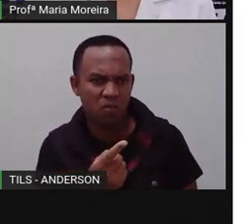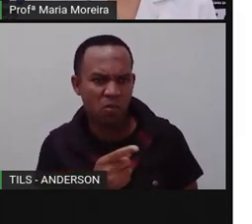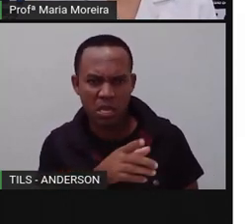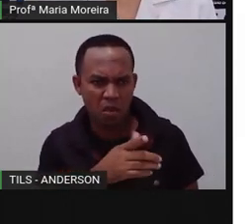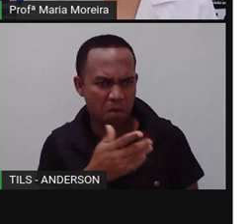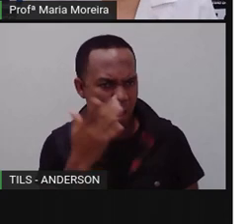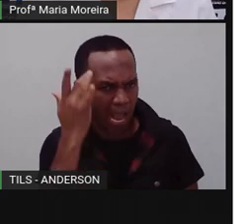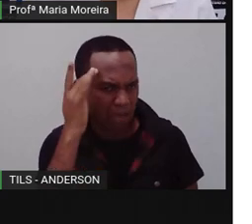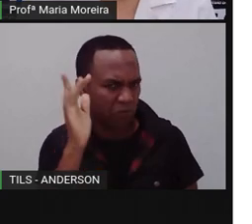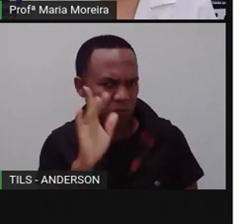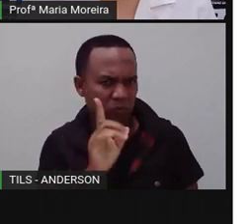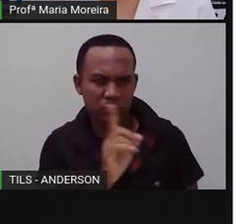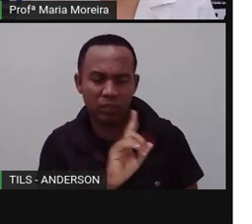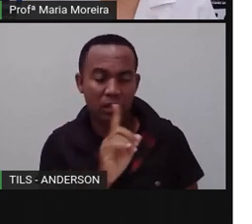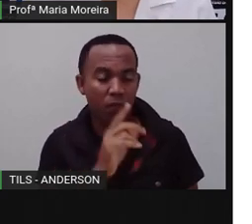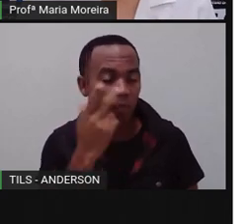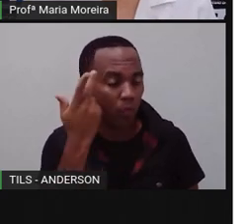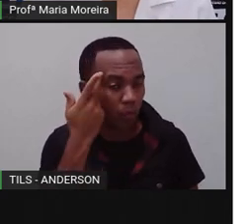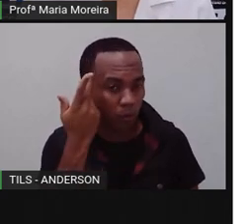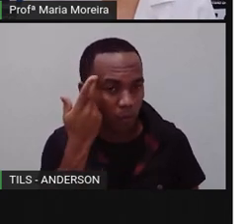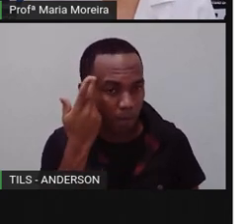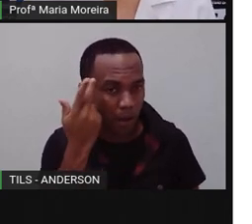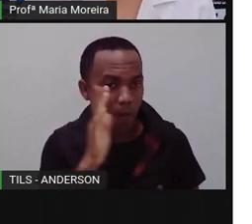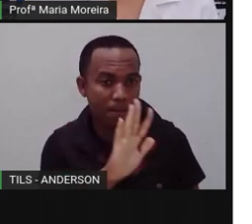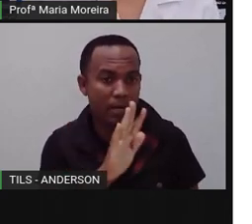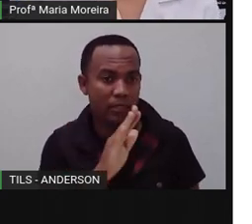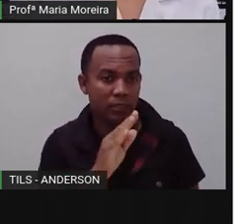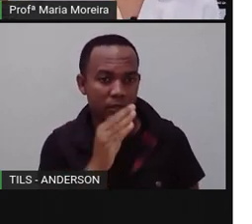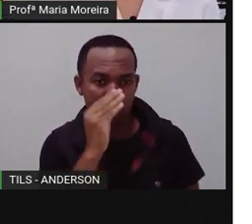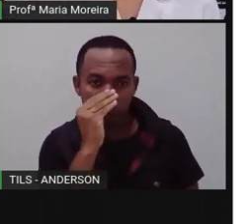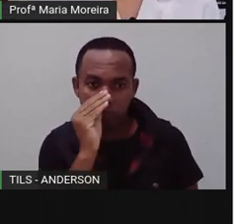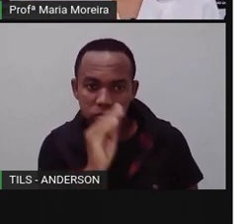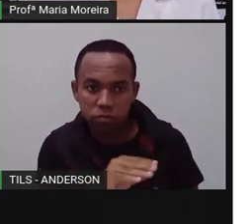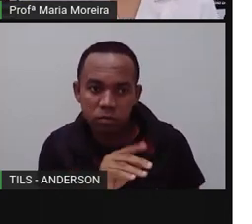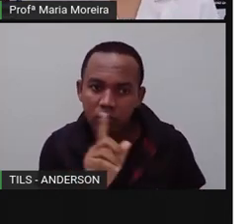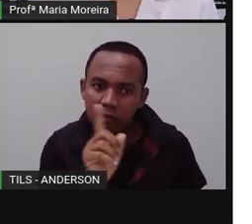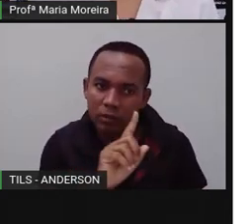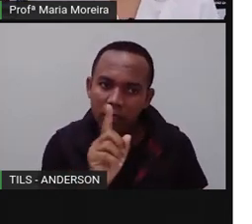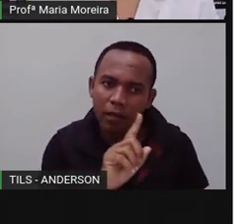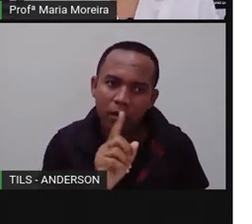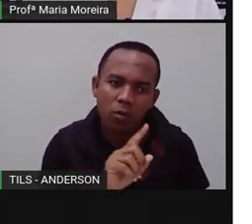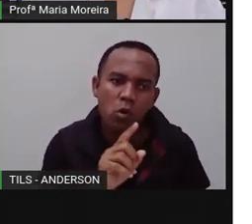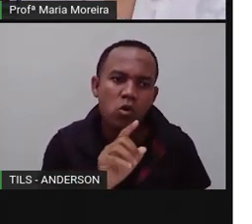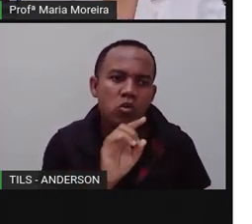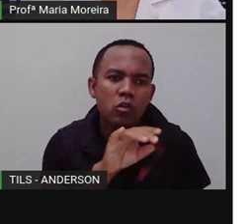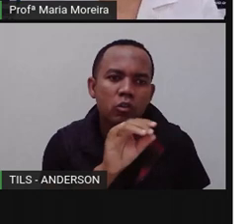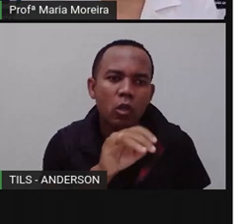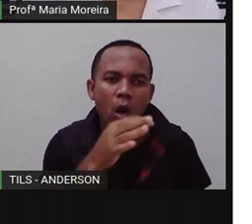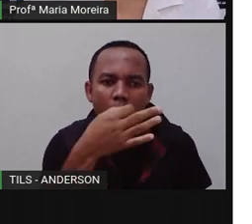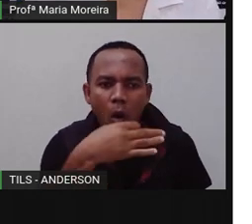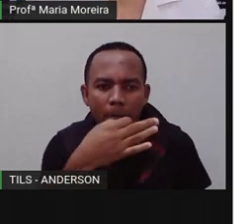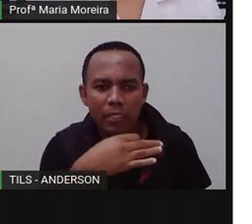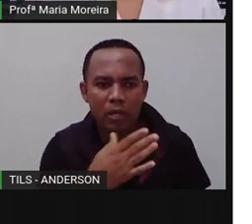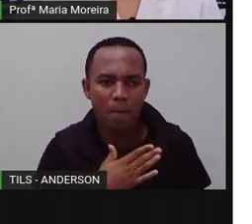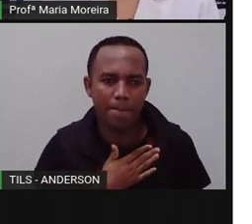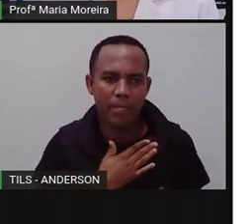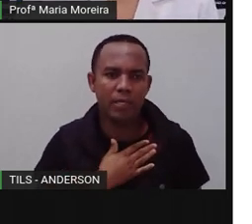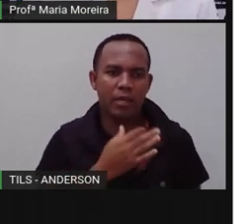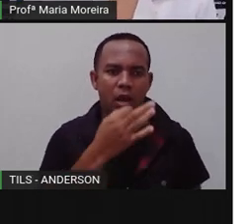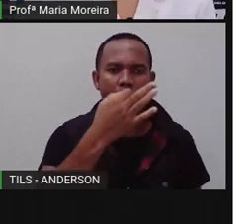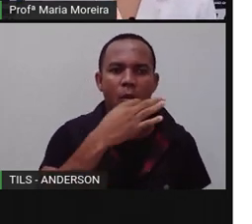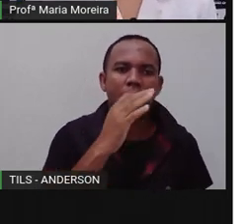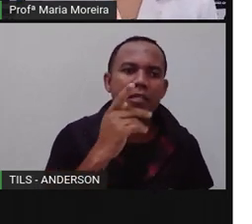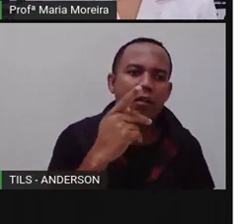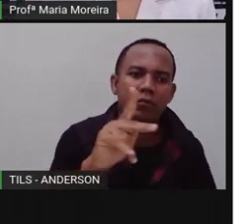você, mas eu não posso faltar com respeito por conta de tom de pele, por crença religiosa ou